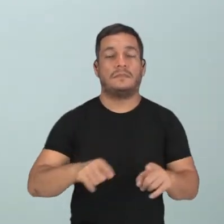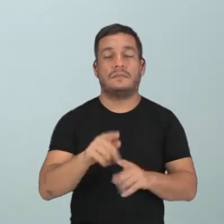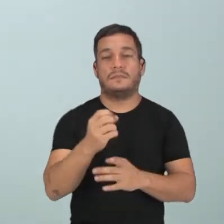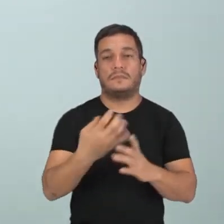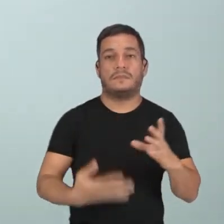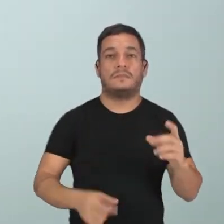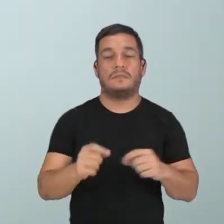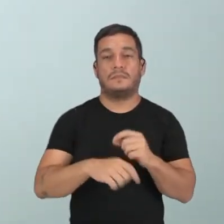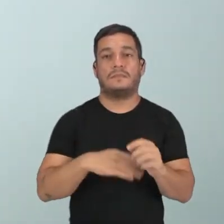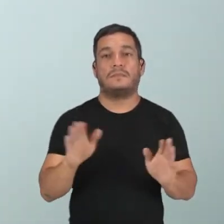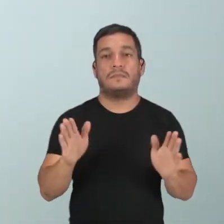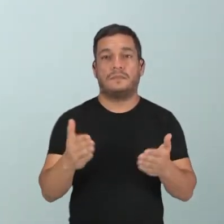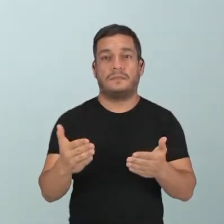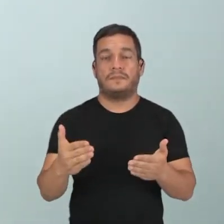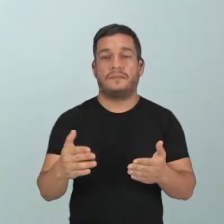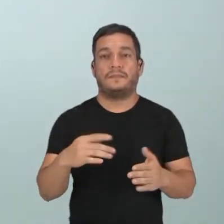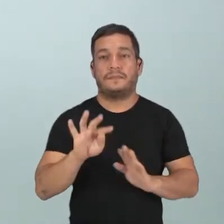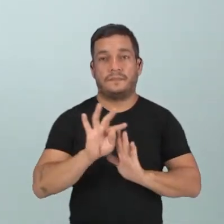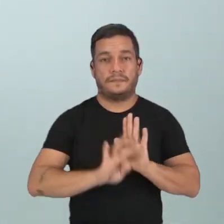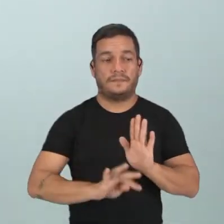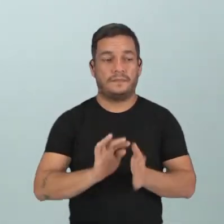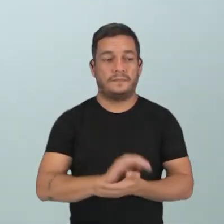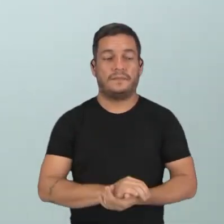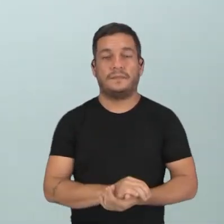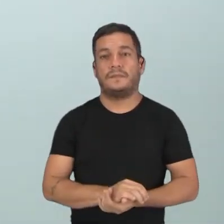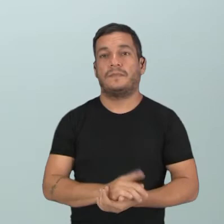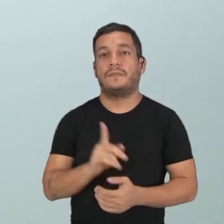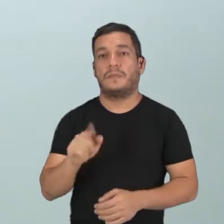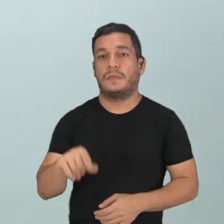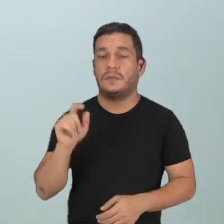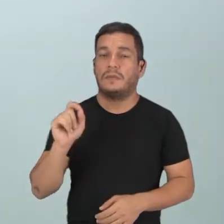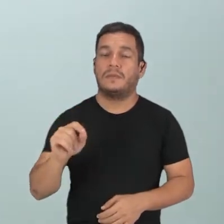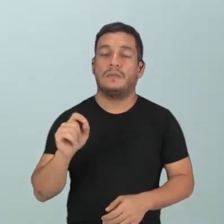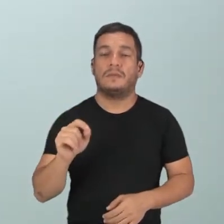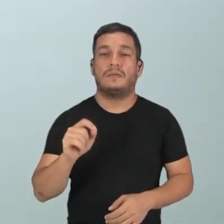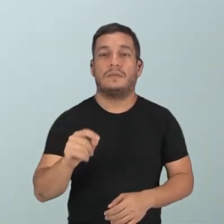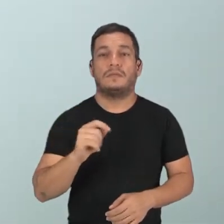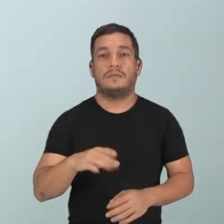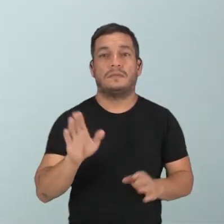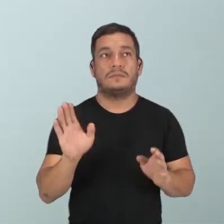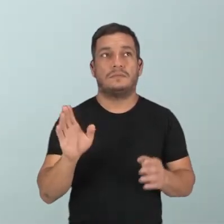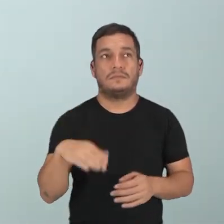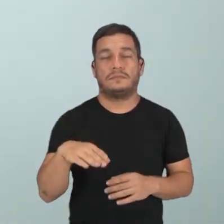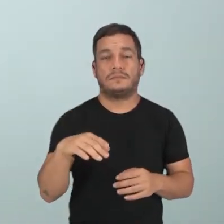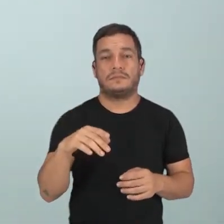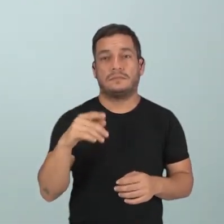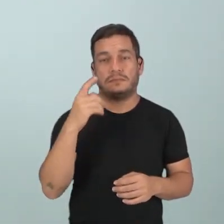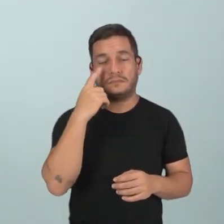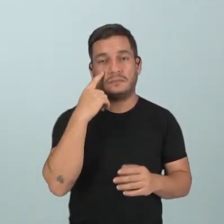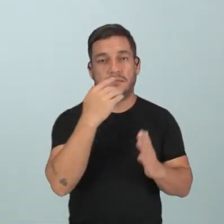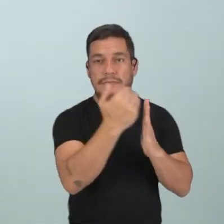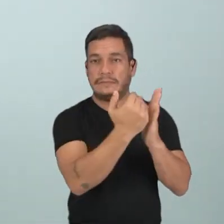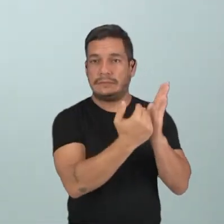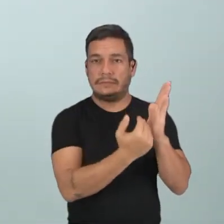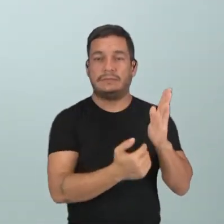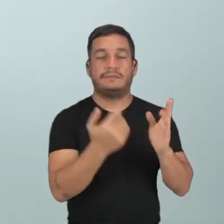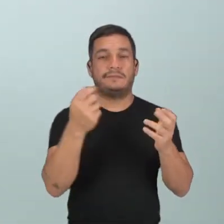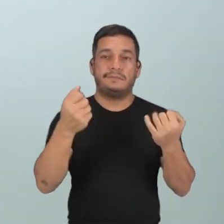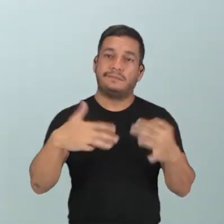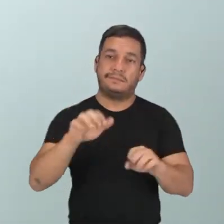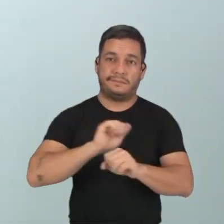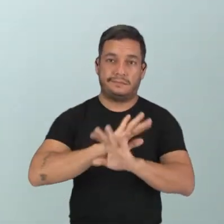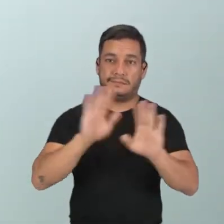características que são específicas de um texto e são justamente essas especificidades que nos trazem